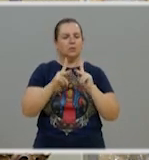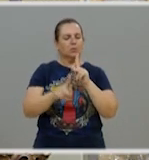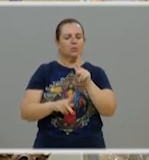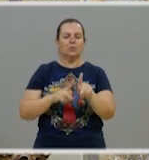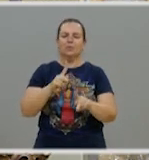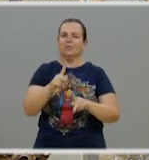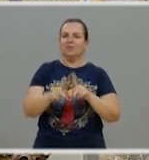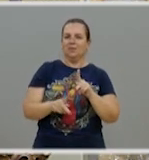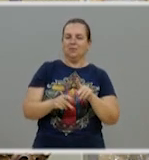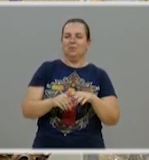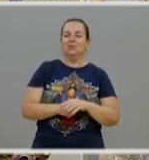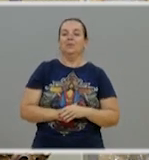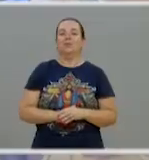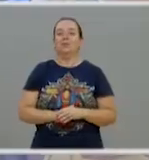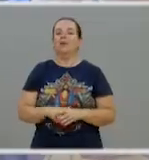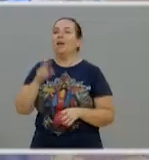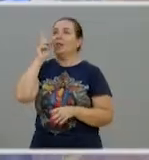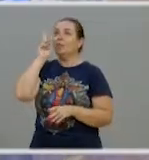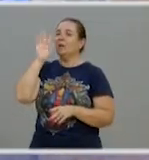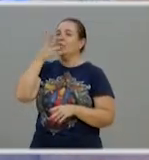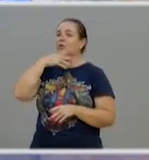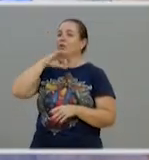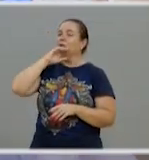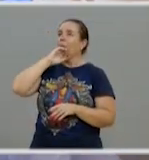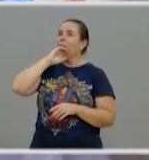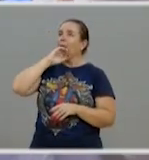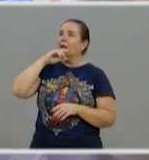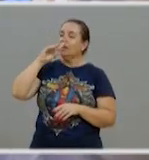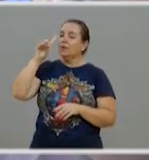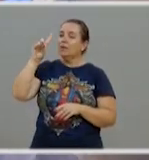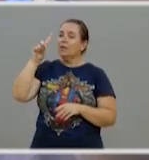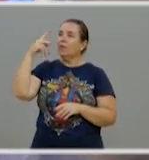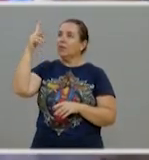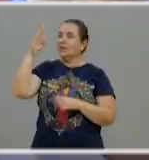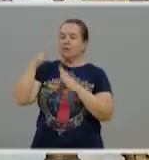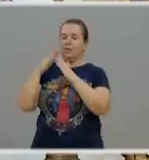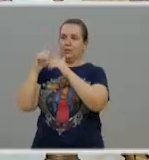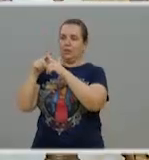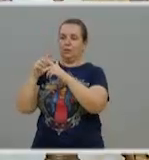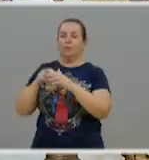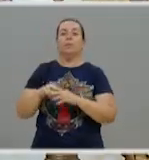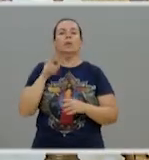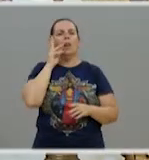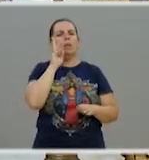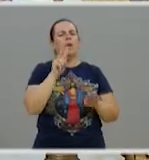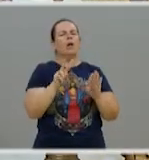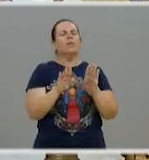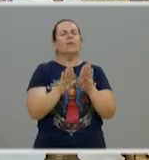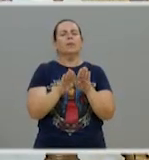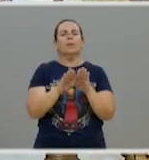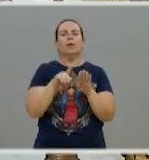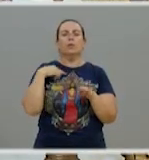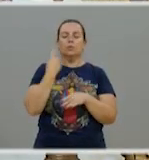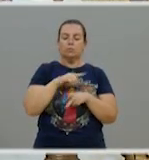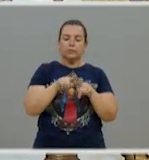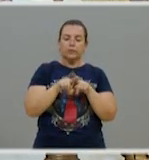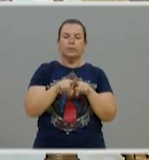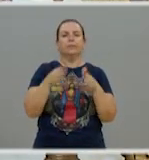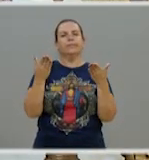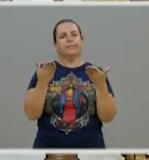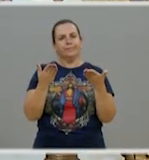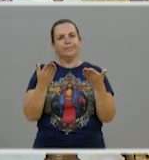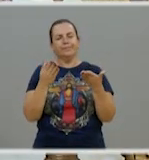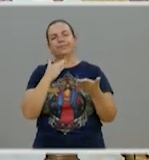os ministros do vosso povo. Lembrai-vos, ó Pai, da vossa Igreja. Lembrai-vos também dos nossos irmãos e